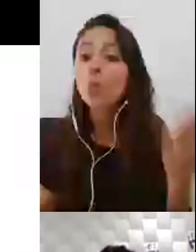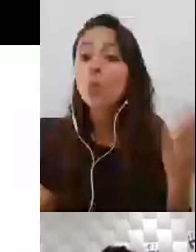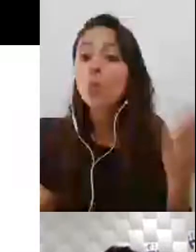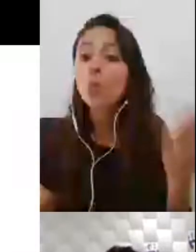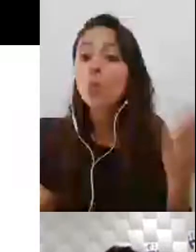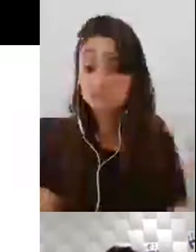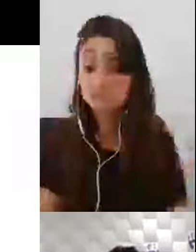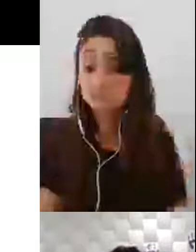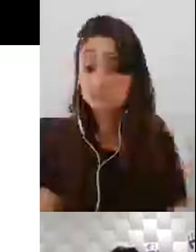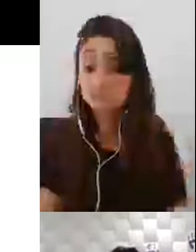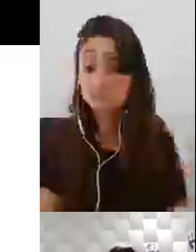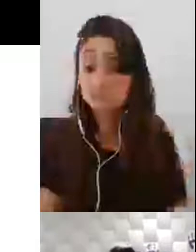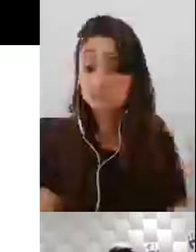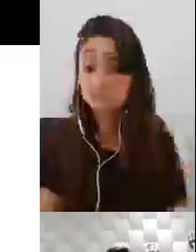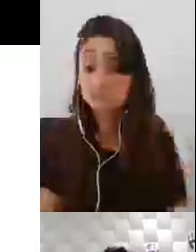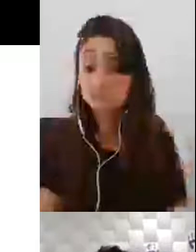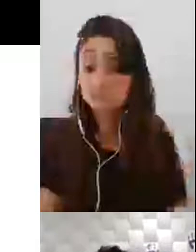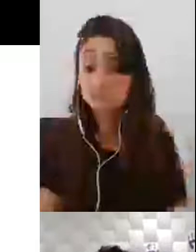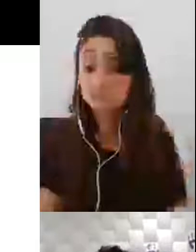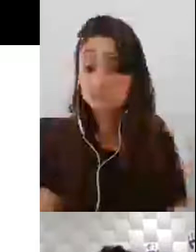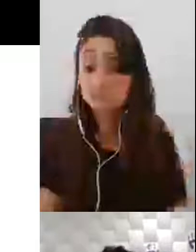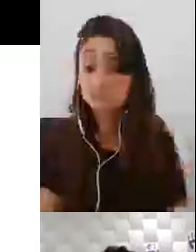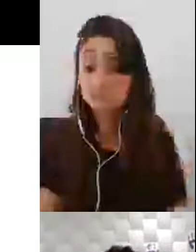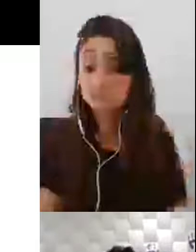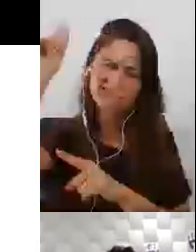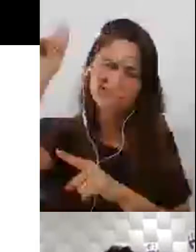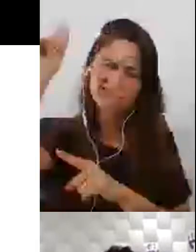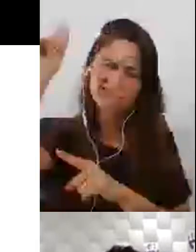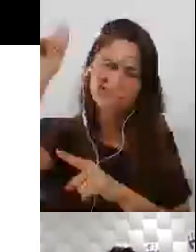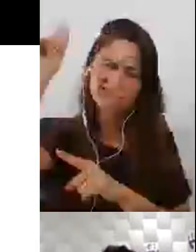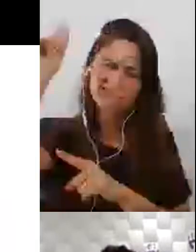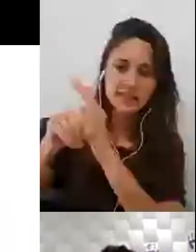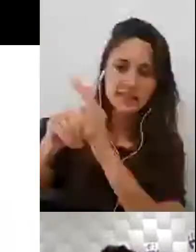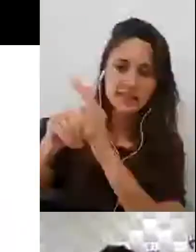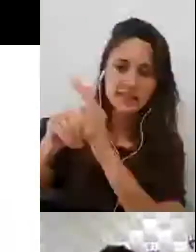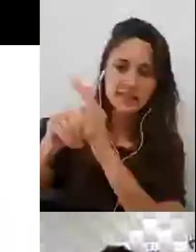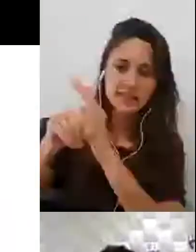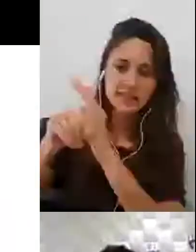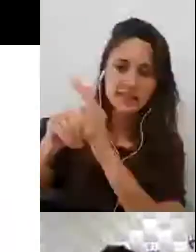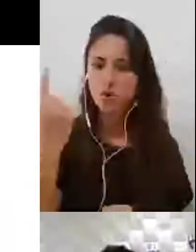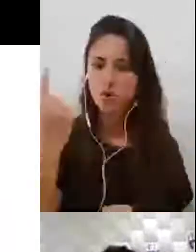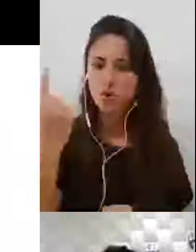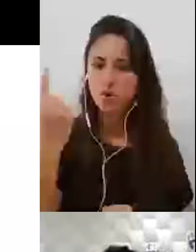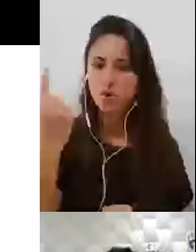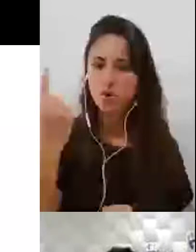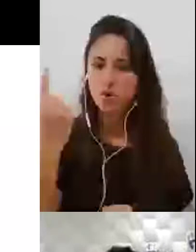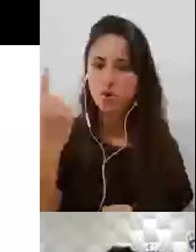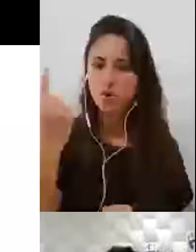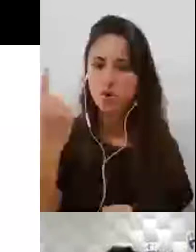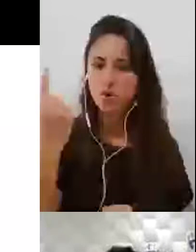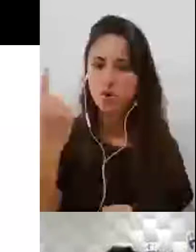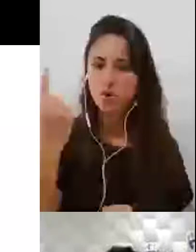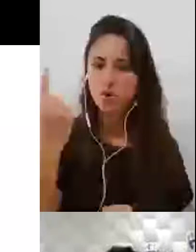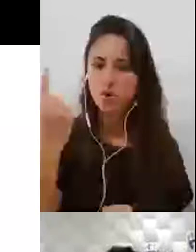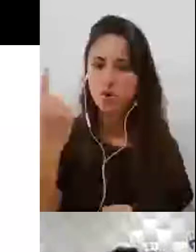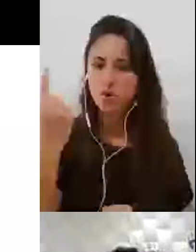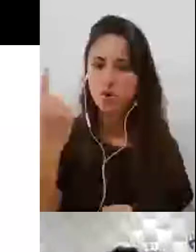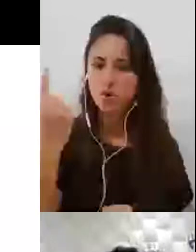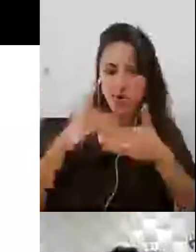conceitos. Se a gente analisar lá a indústria 4.0, né, hoje é o que a gente está vivendo no mercado, mas há um